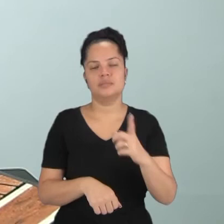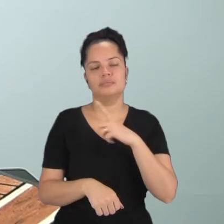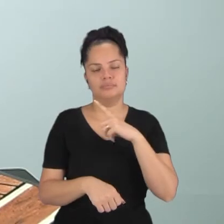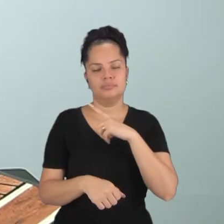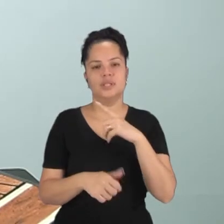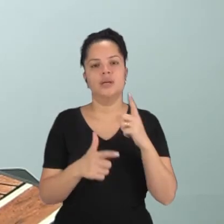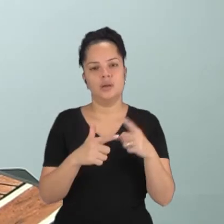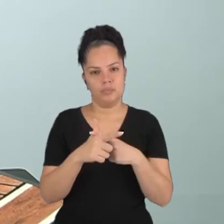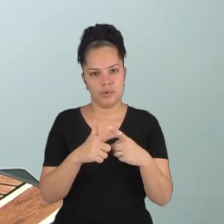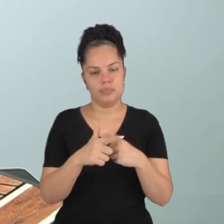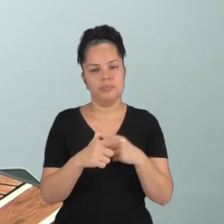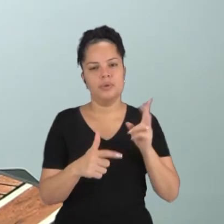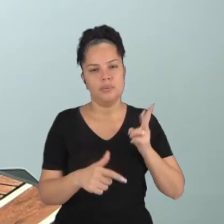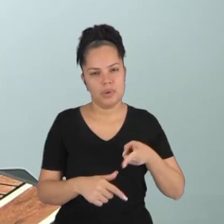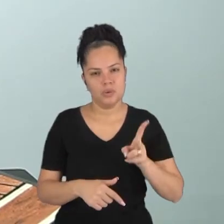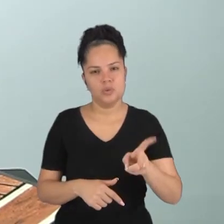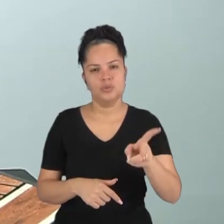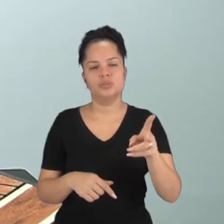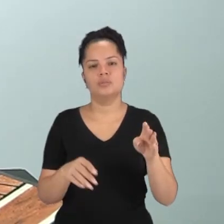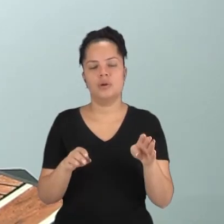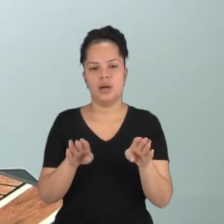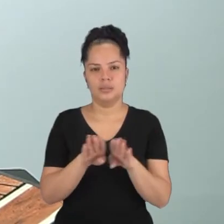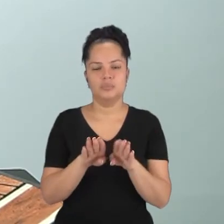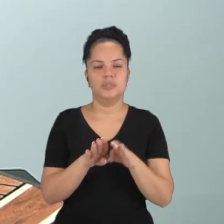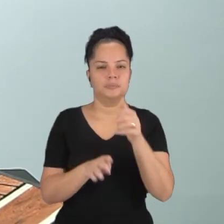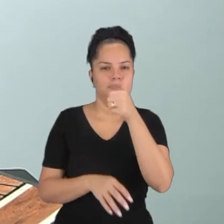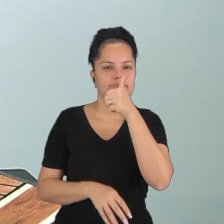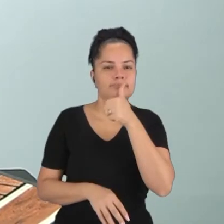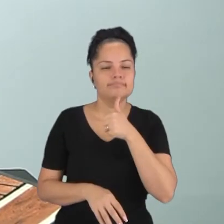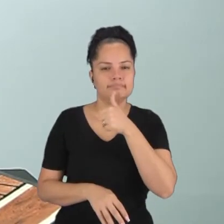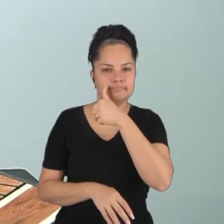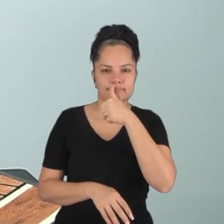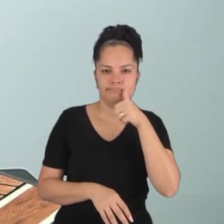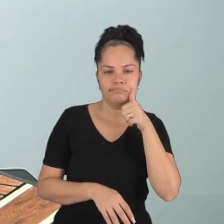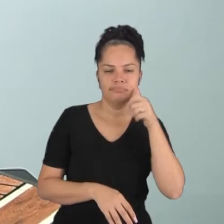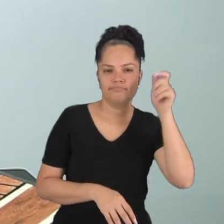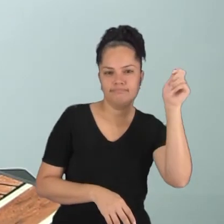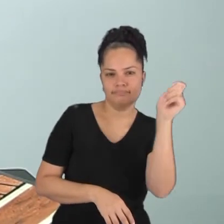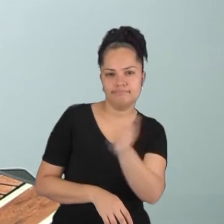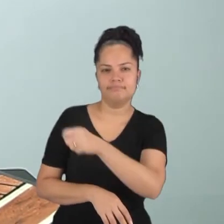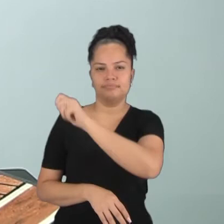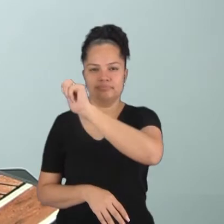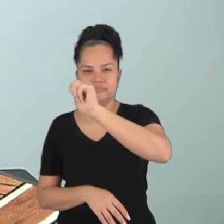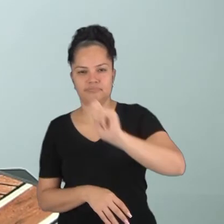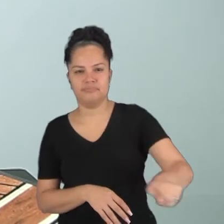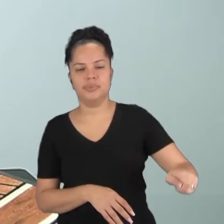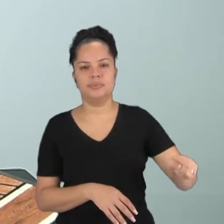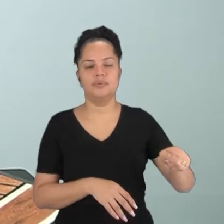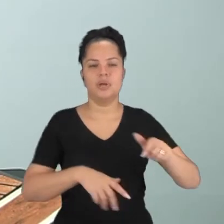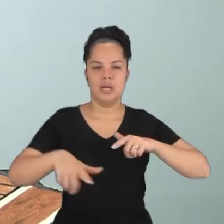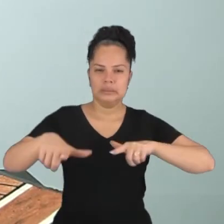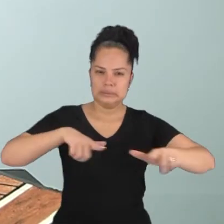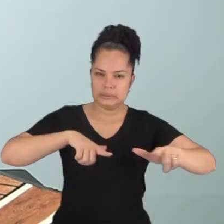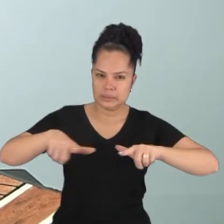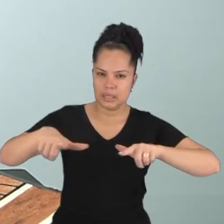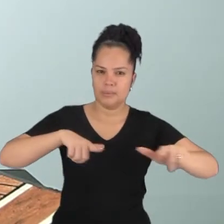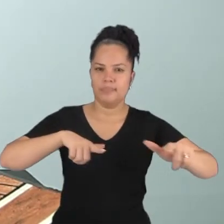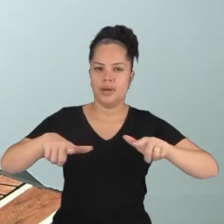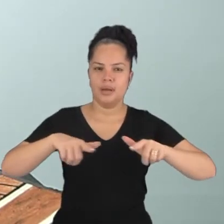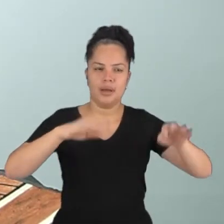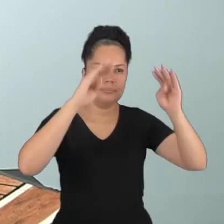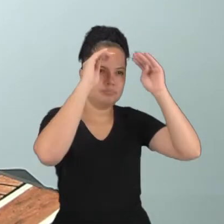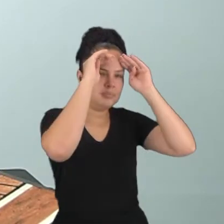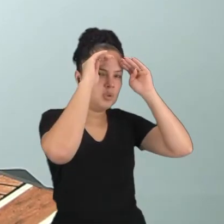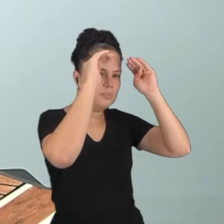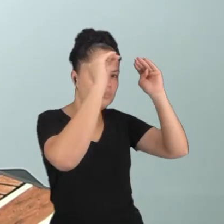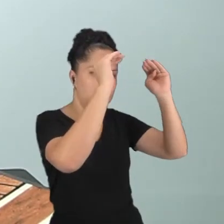que os castigos eram grandes, né? As pessoas tinham que fazer tudo o que os seus senhores mandavam,